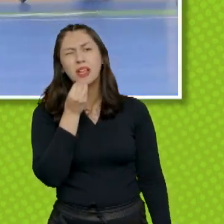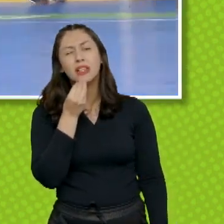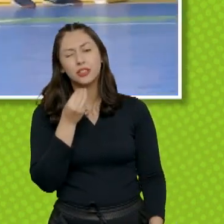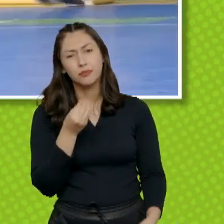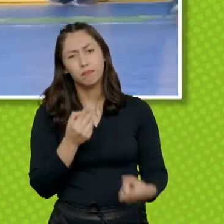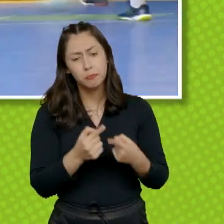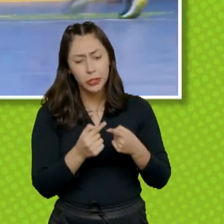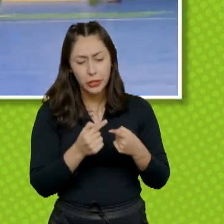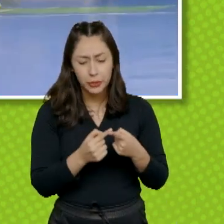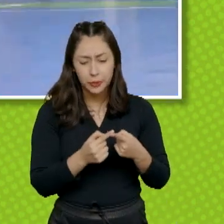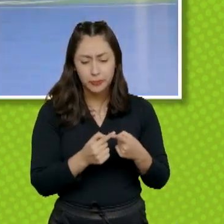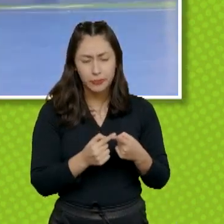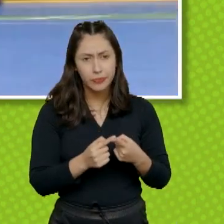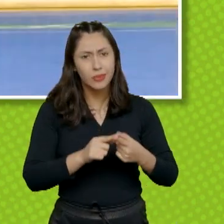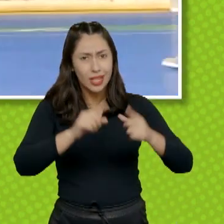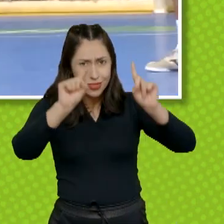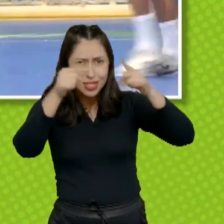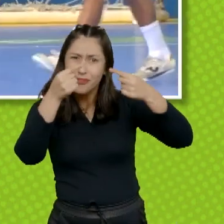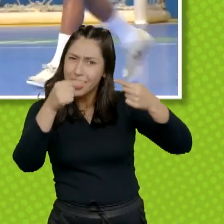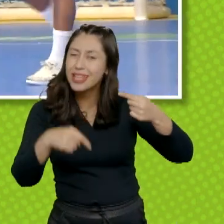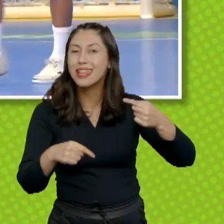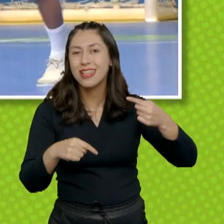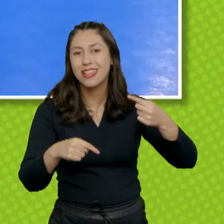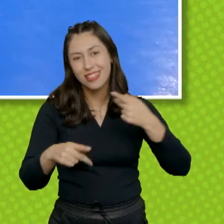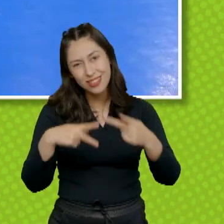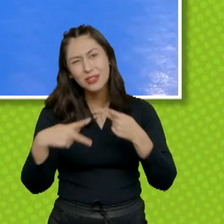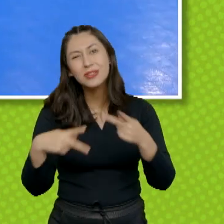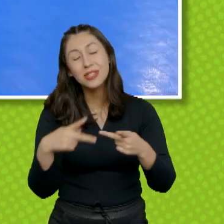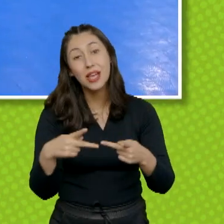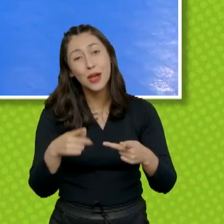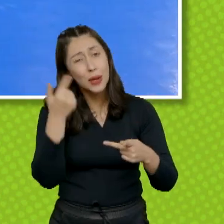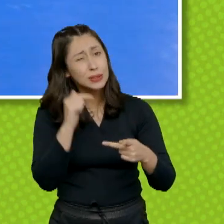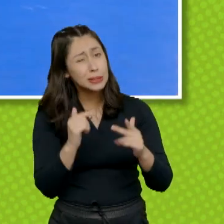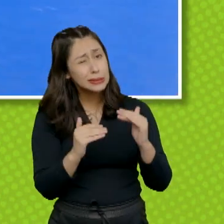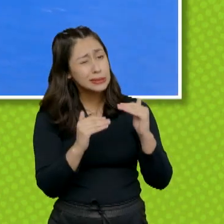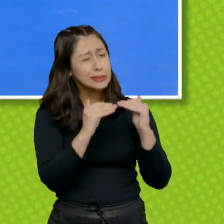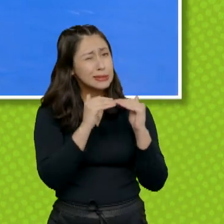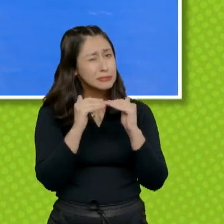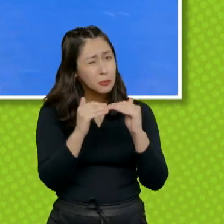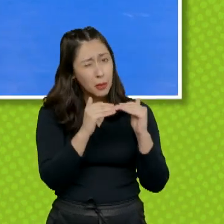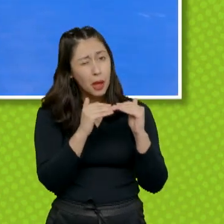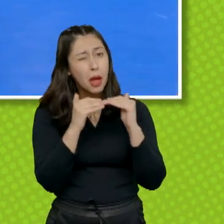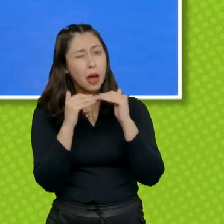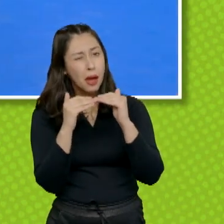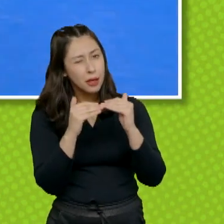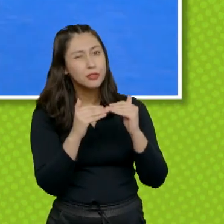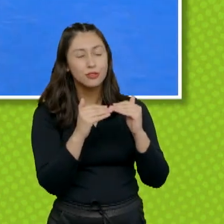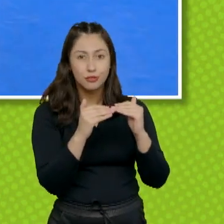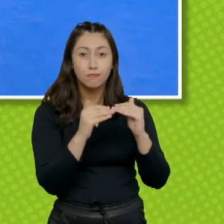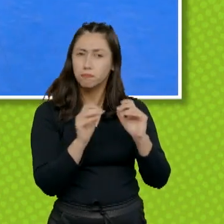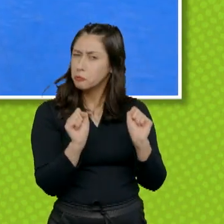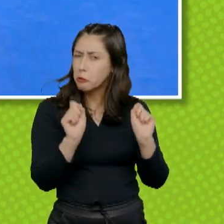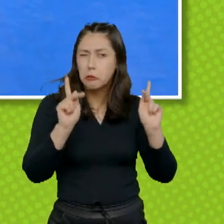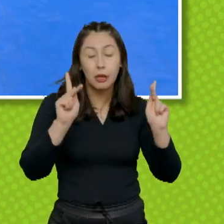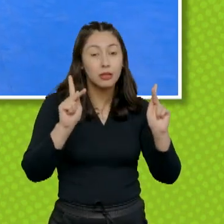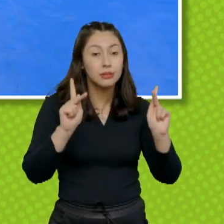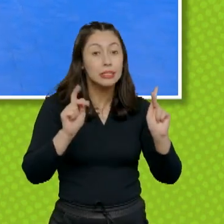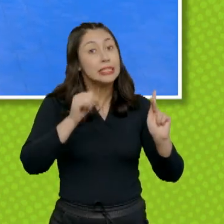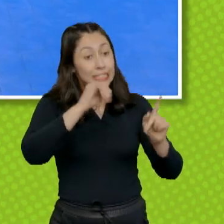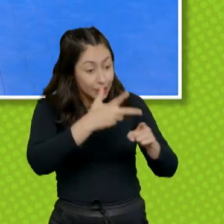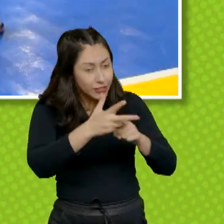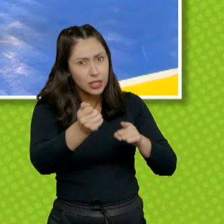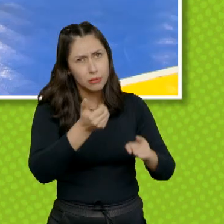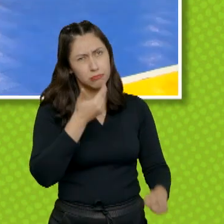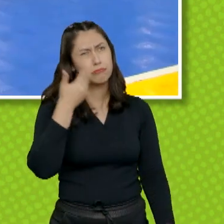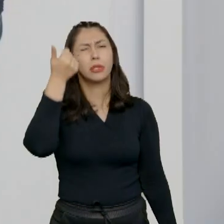pelo menos conseguir um empatezinho, né? Um empatezinho tá na atual conjuntura, um empatezinho tá bom. Então, mas se conseguir a vitória,